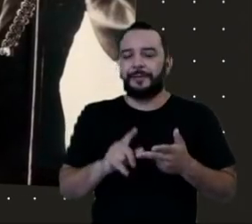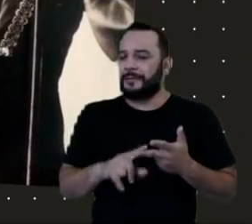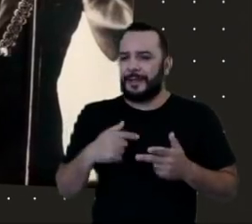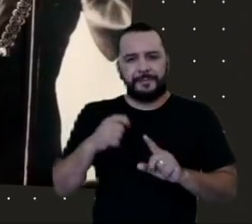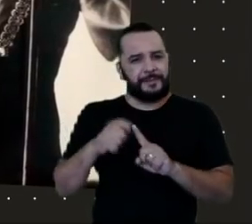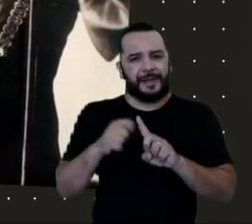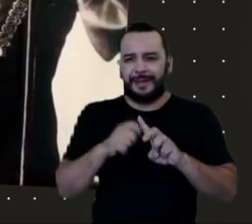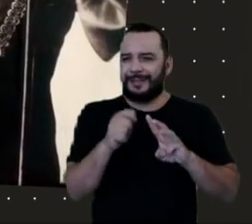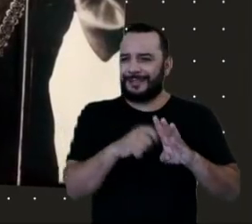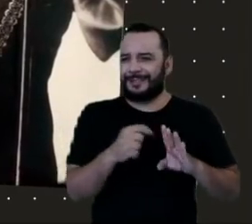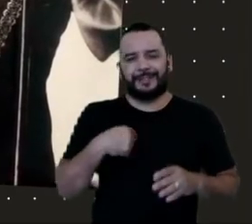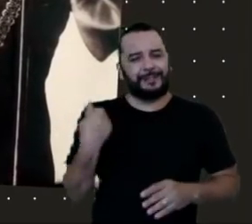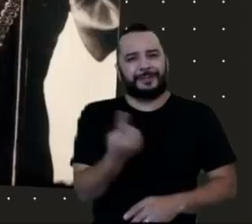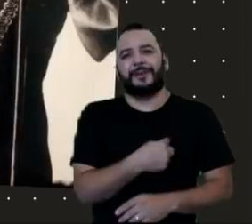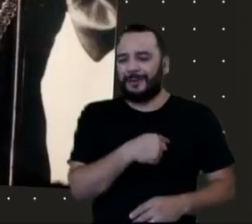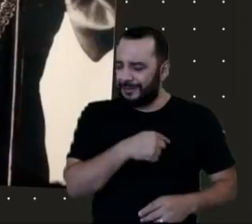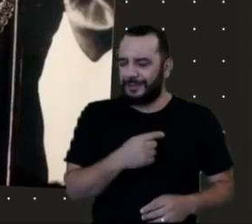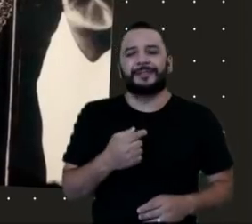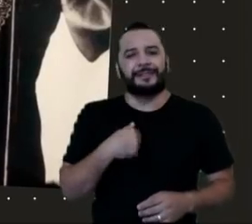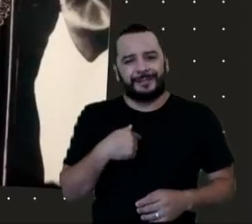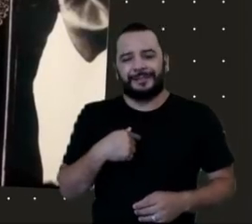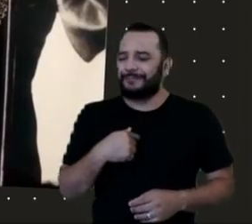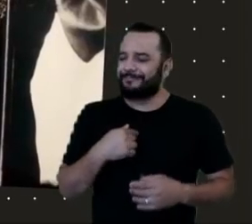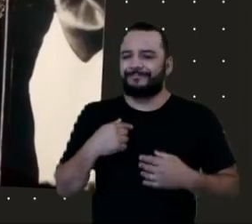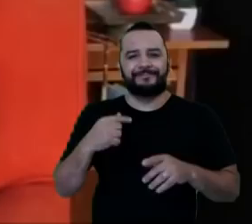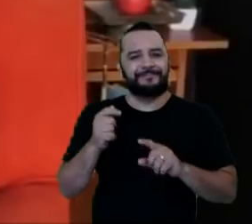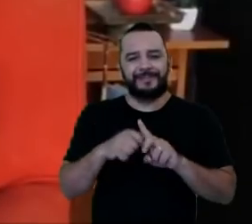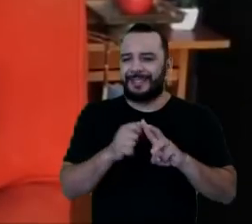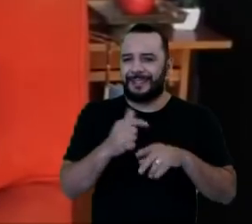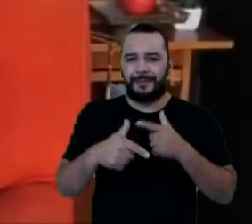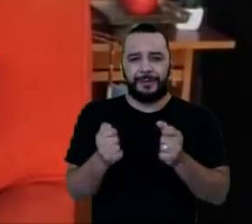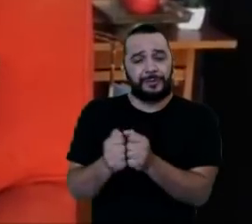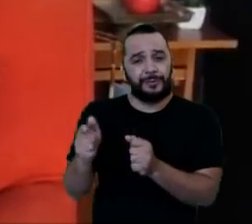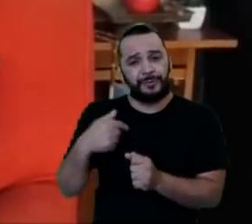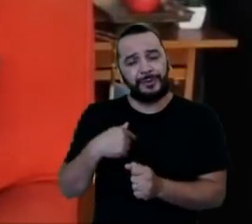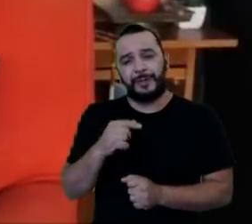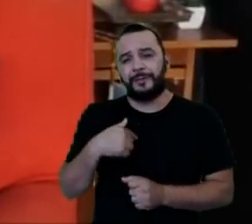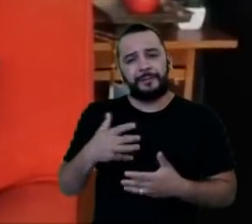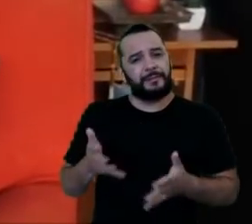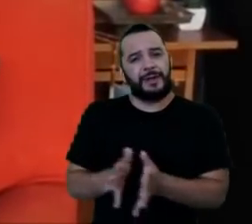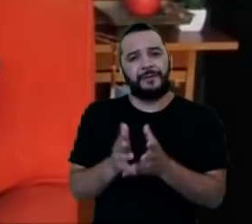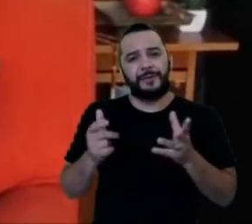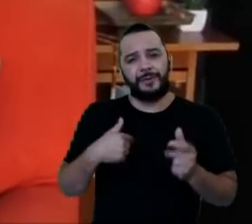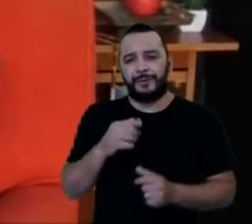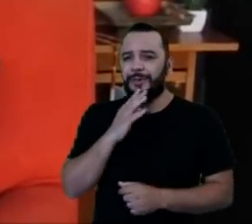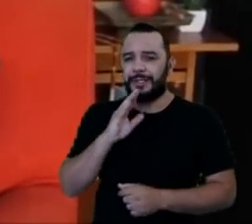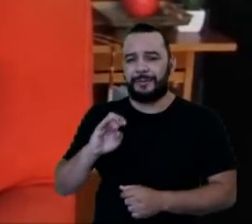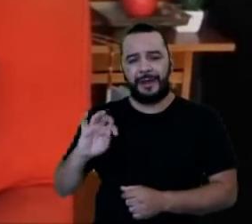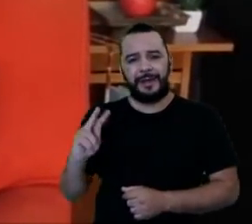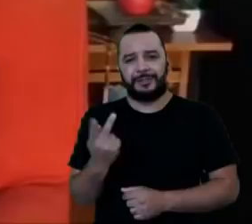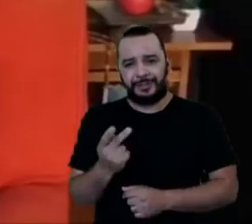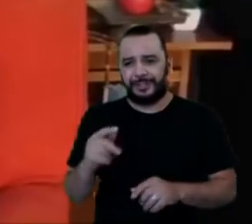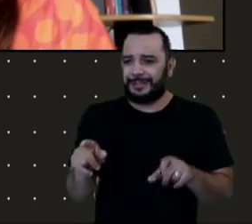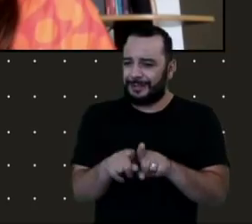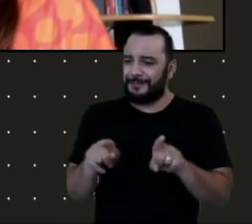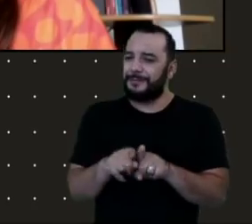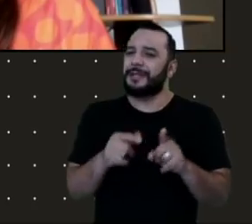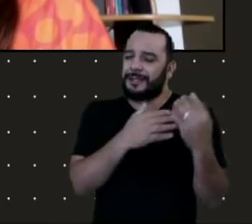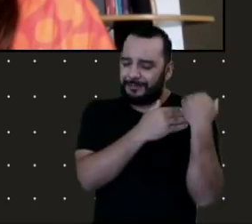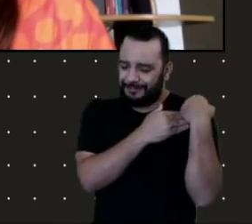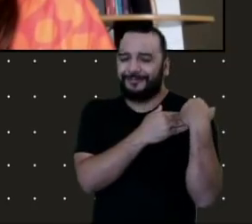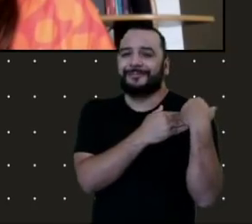nós estávamos estreando nesse gênero. Trabalhamos fisicamente com o nosso coreógrafo Val Folli, com a Kika